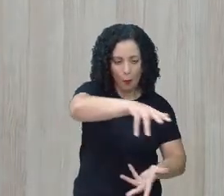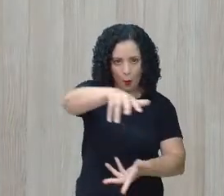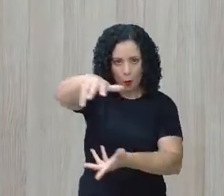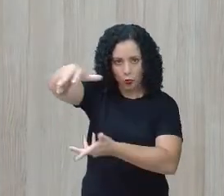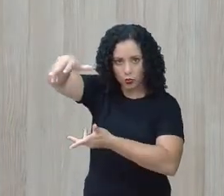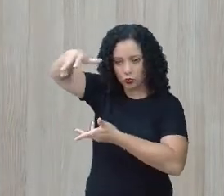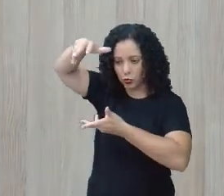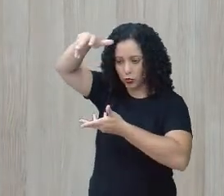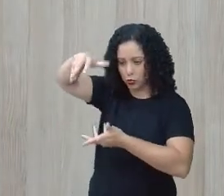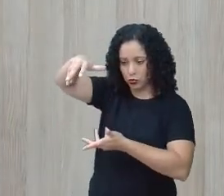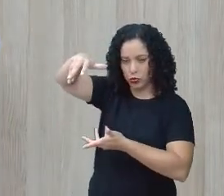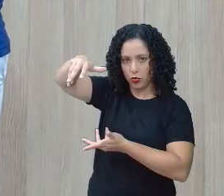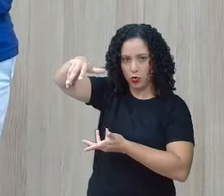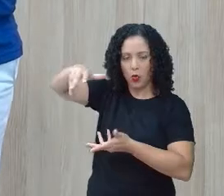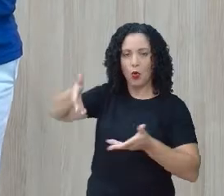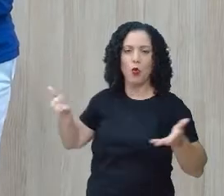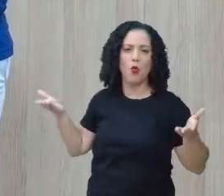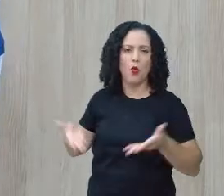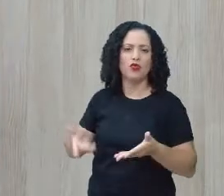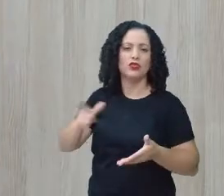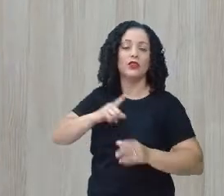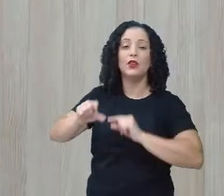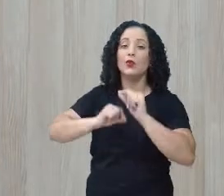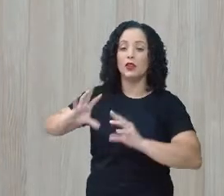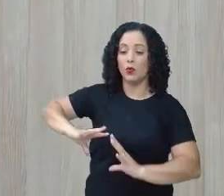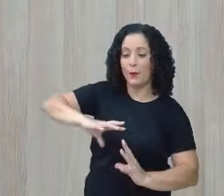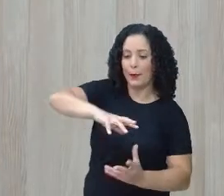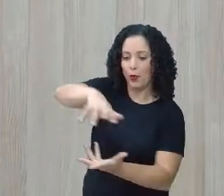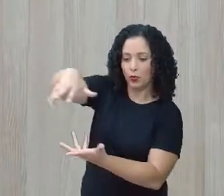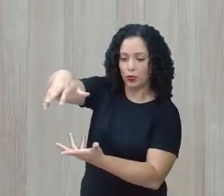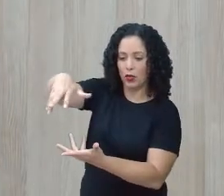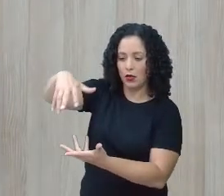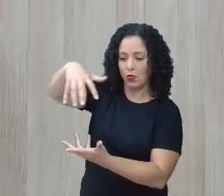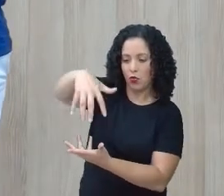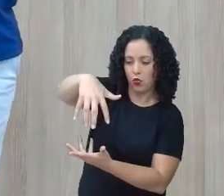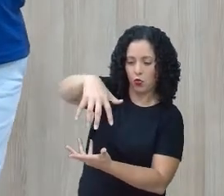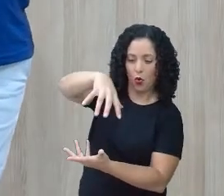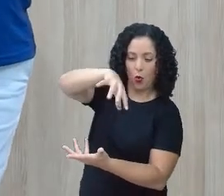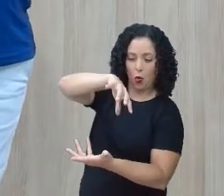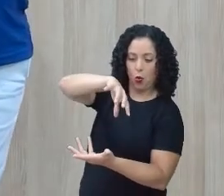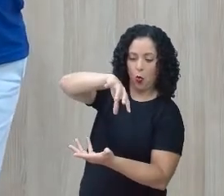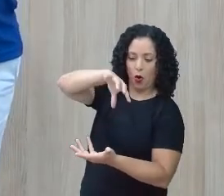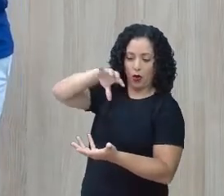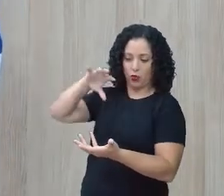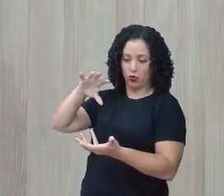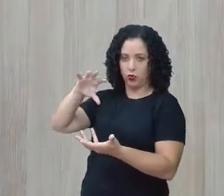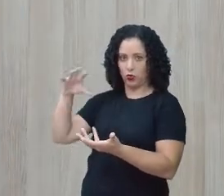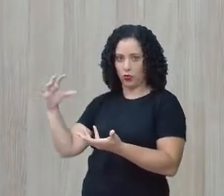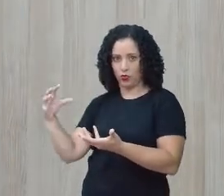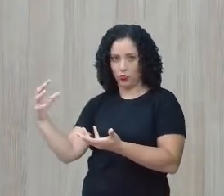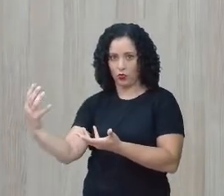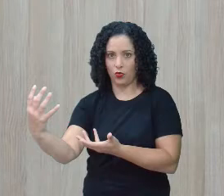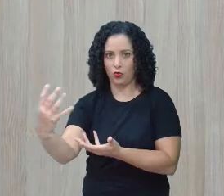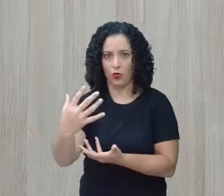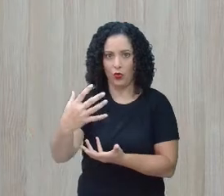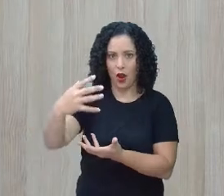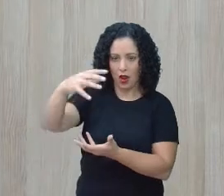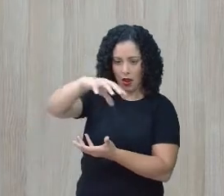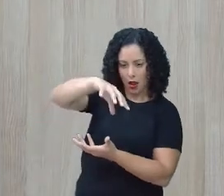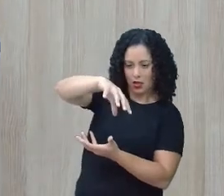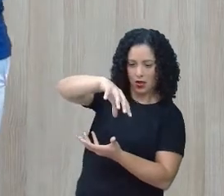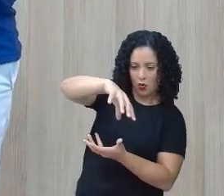a gente divide hoje a Terra em continentes, não é verdade? Então a gente teria, né, a América,